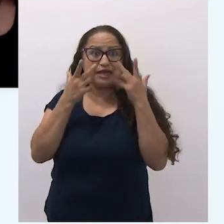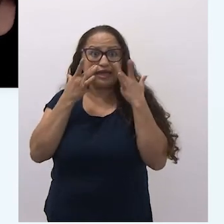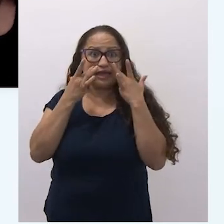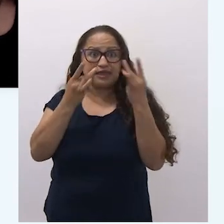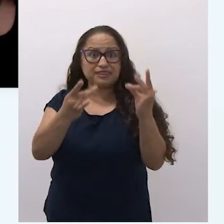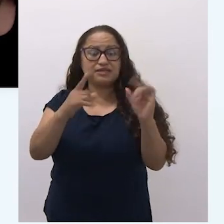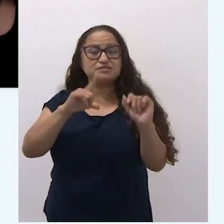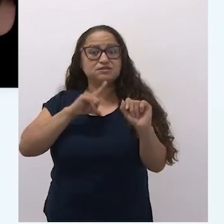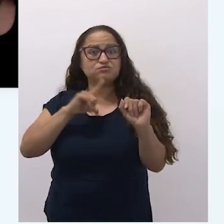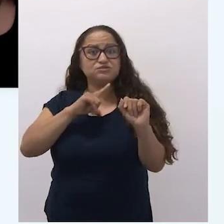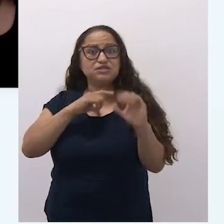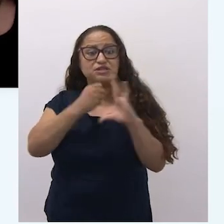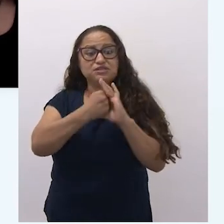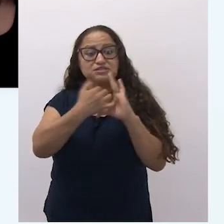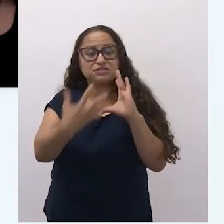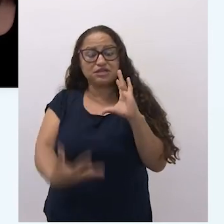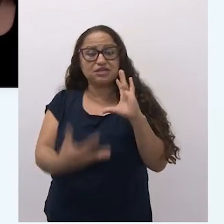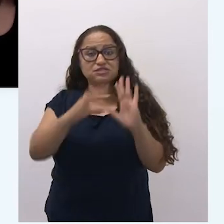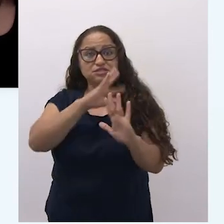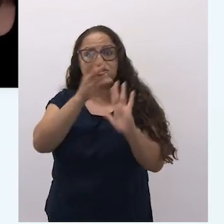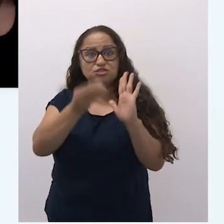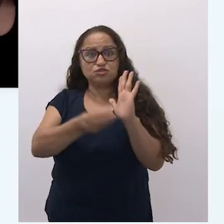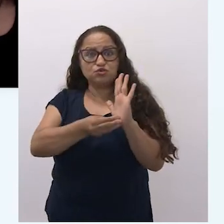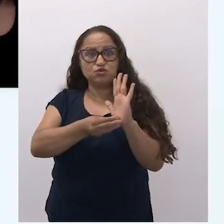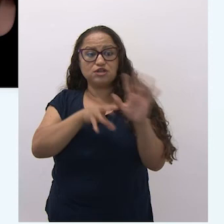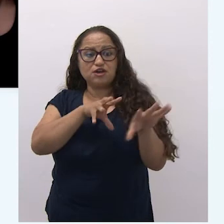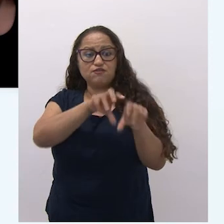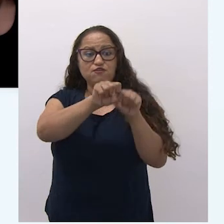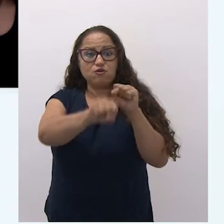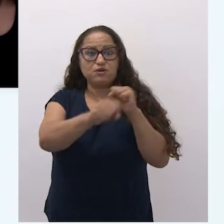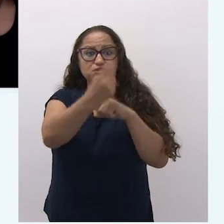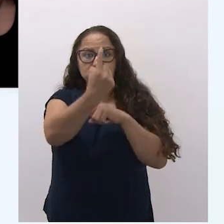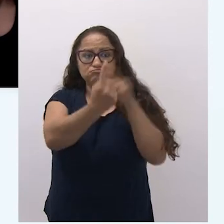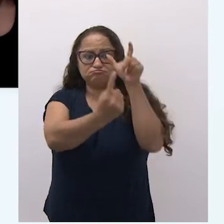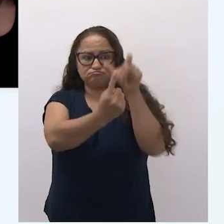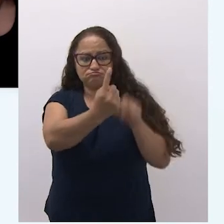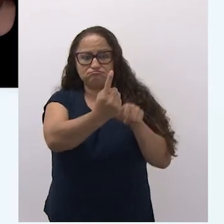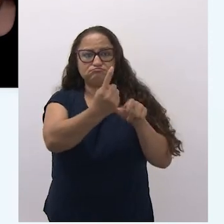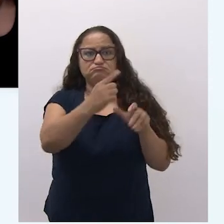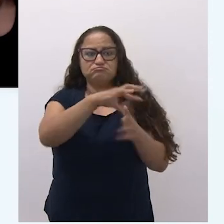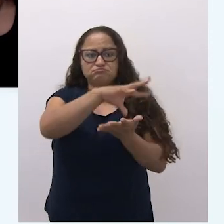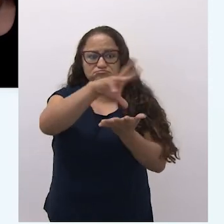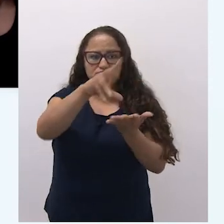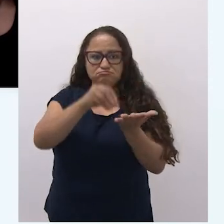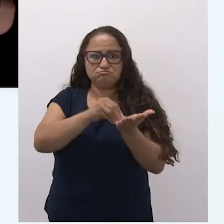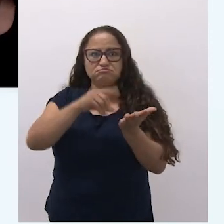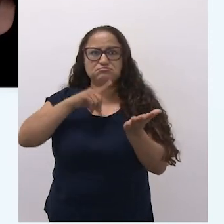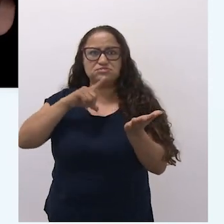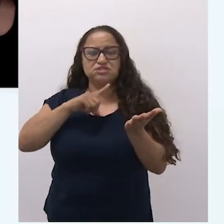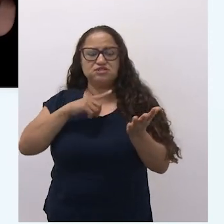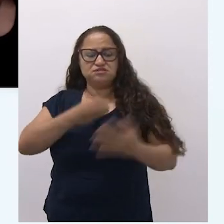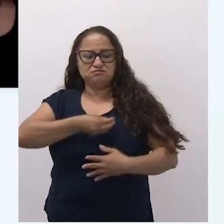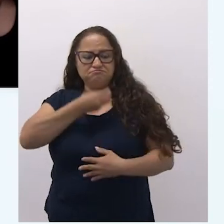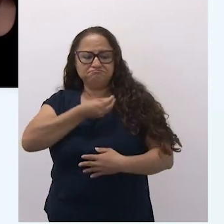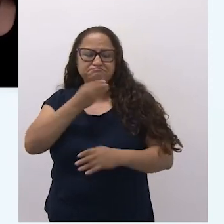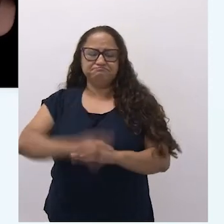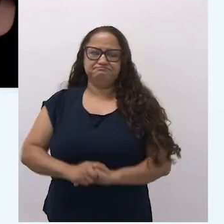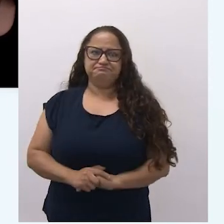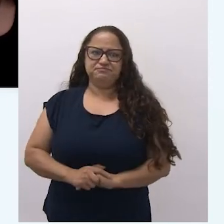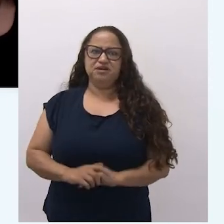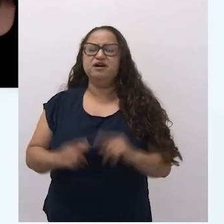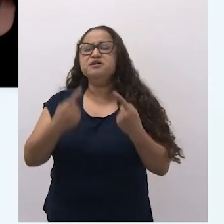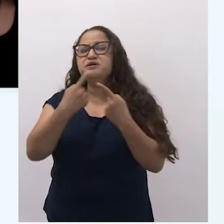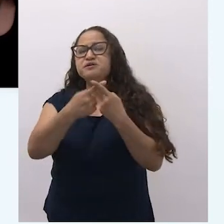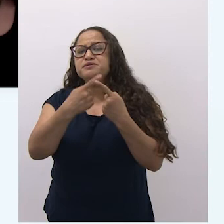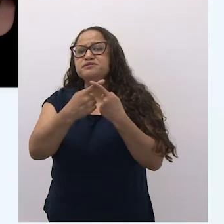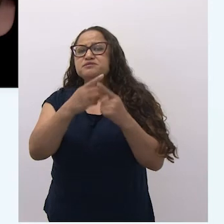os aspectos que dizem respeito à formação daquele indivíduo em todas as dimensões da formação integral. Porque é a partir disso